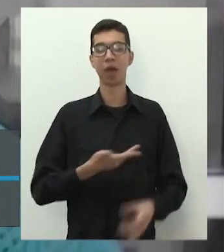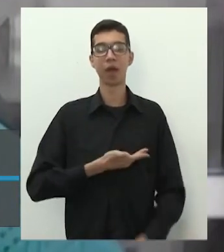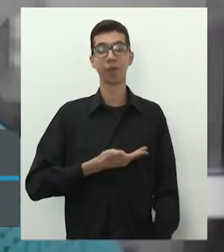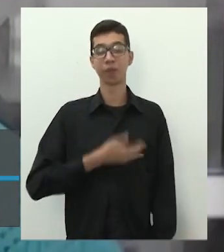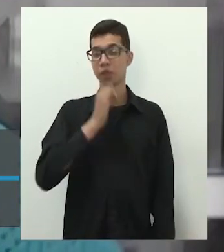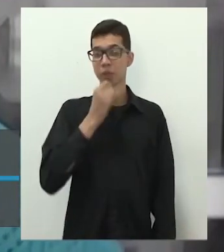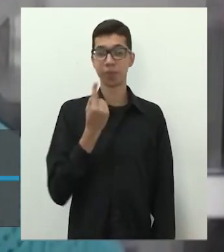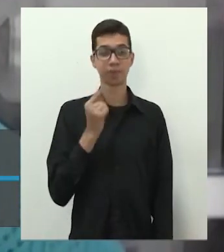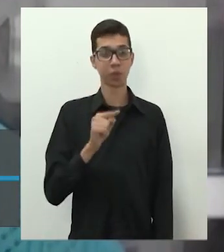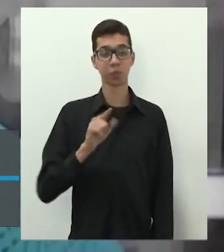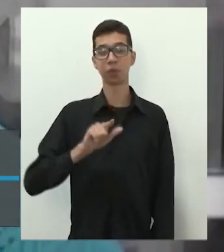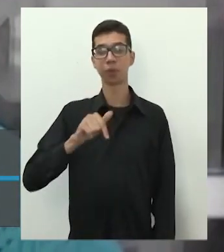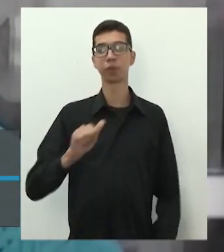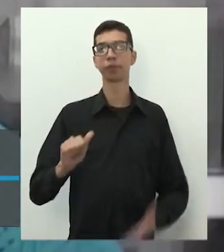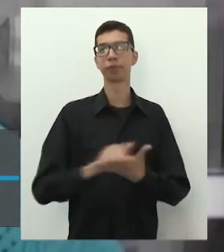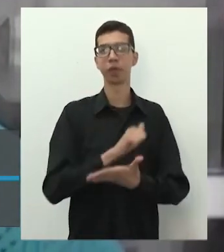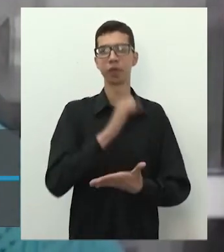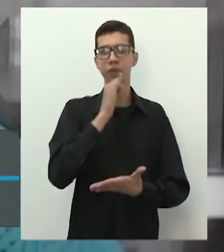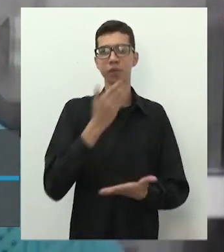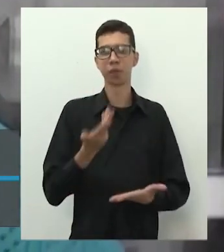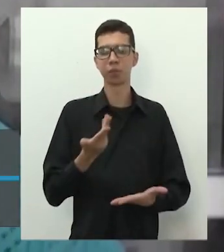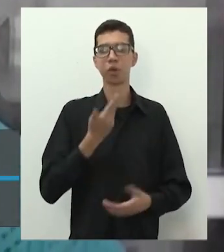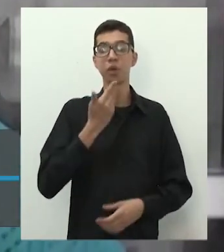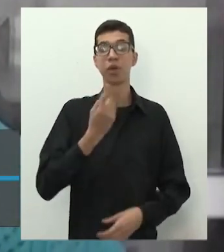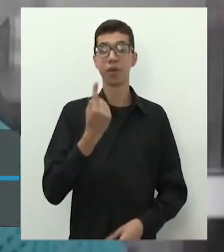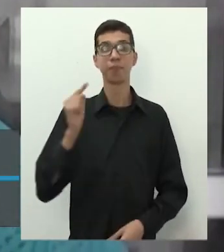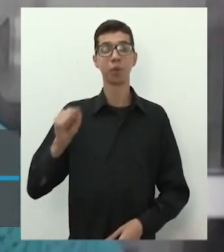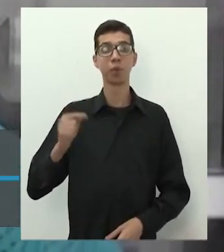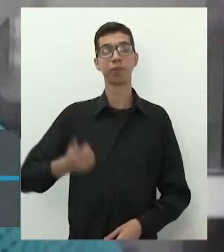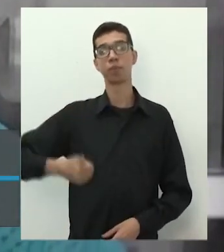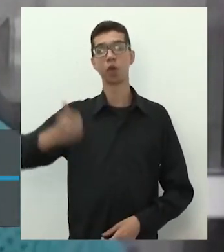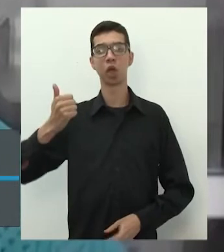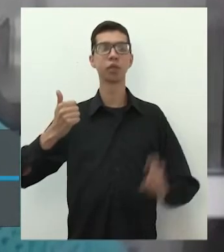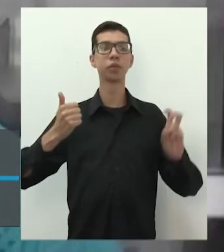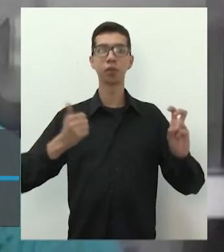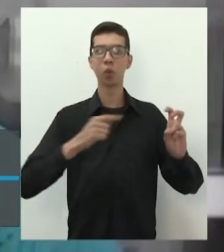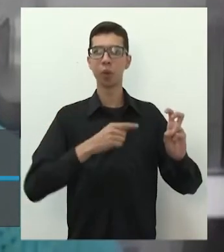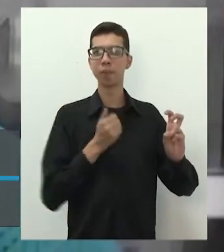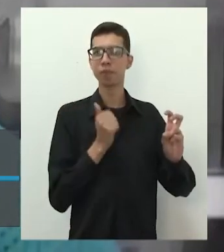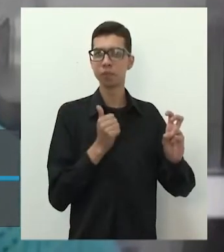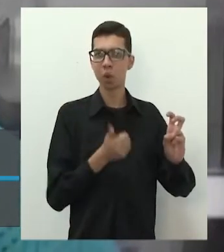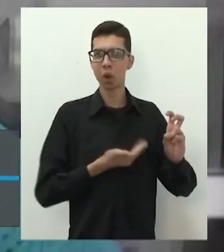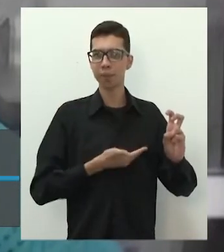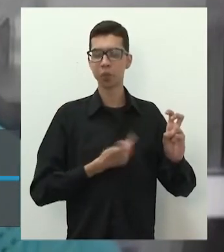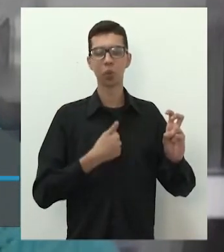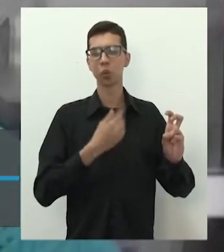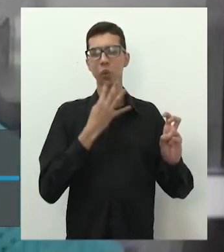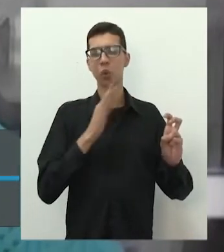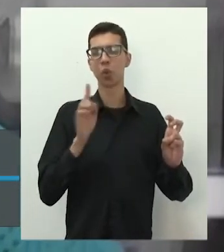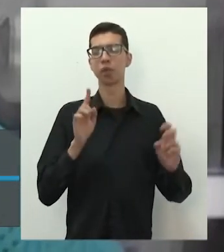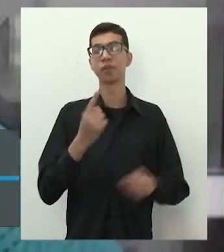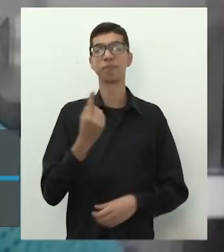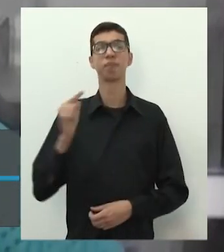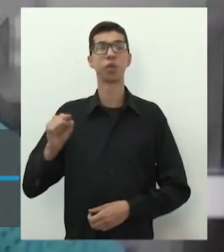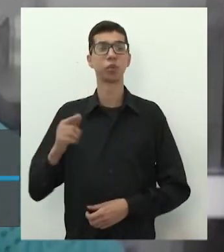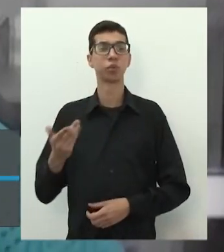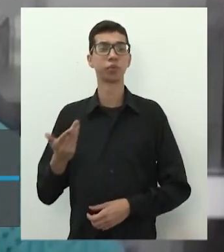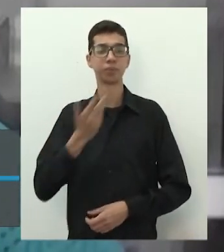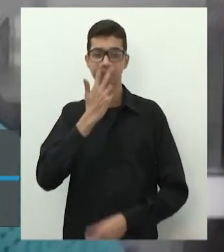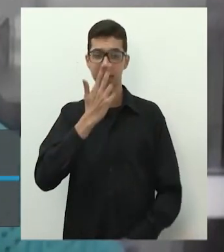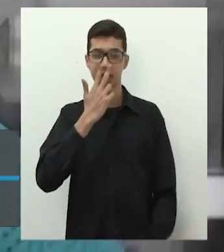pela apresentação. A professora Cláudia coloca que é um assunto, sem dúvida, muito interessante, mas, de novo, reforça, é preocupante, né?